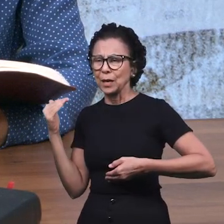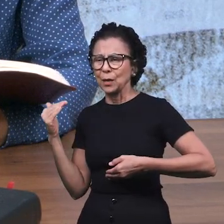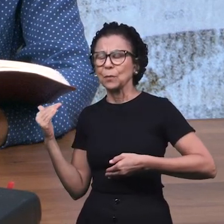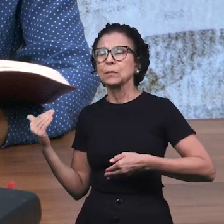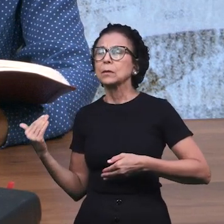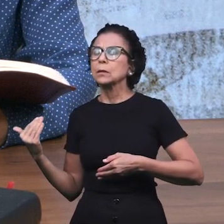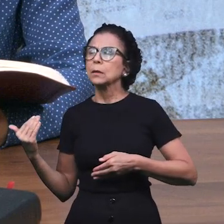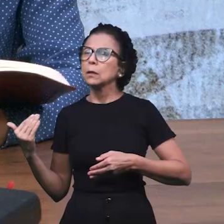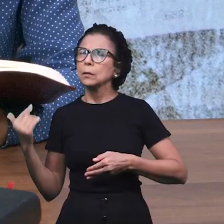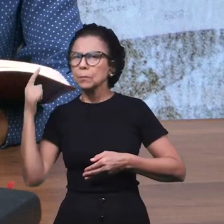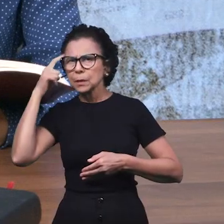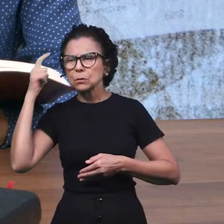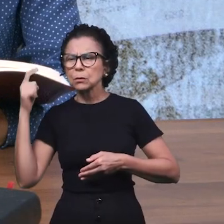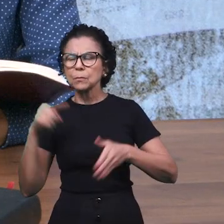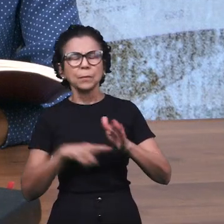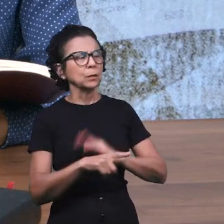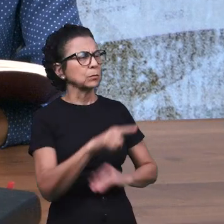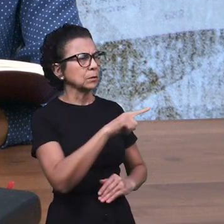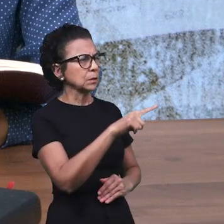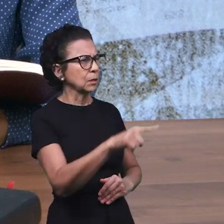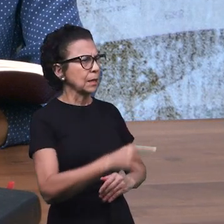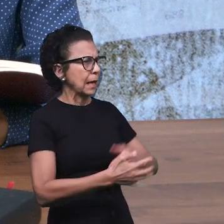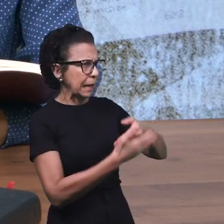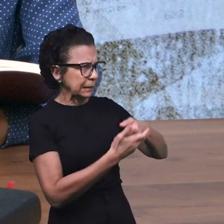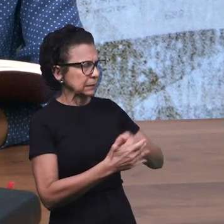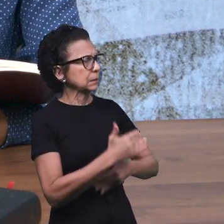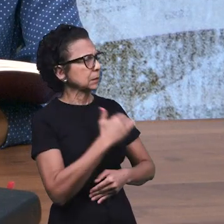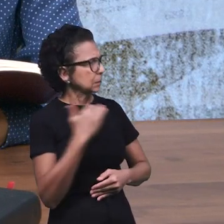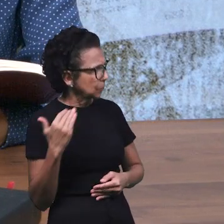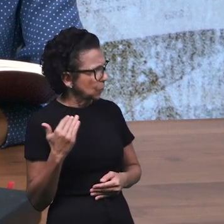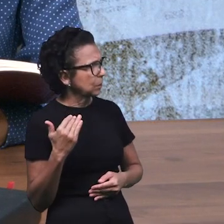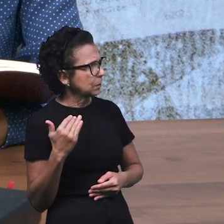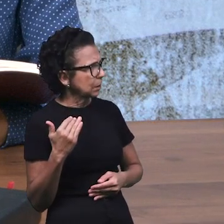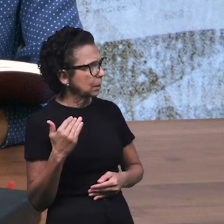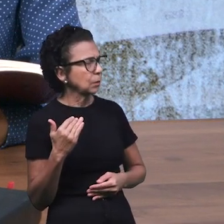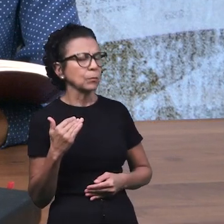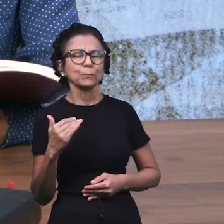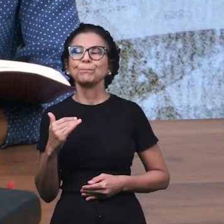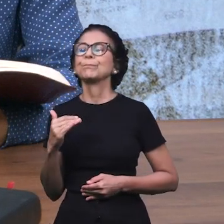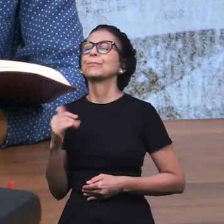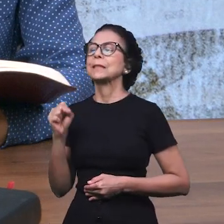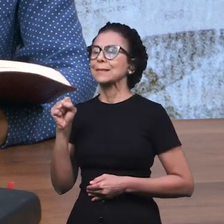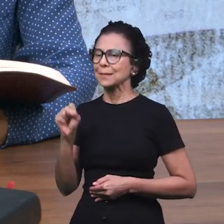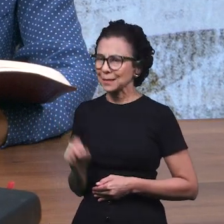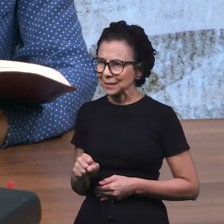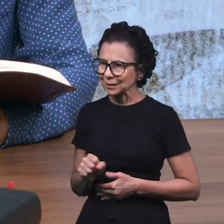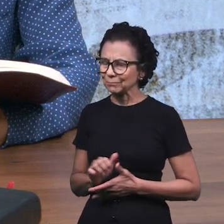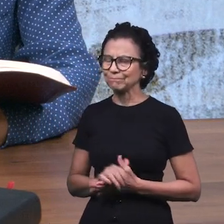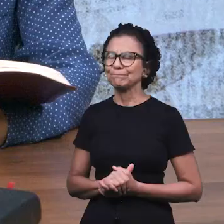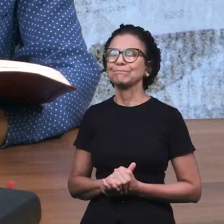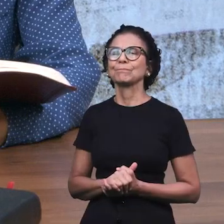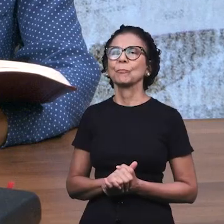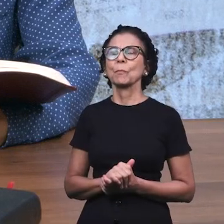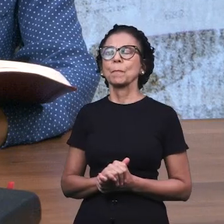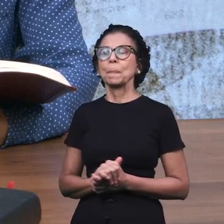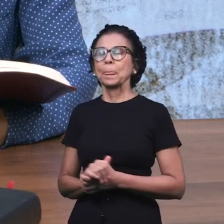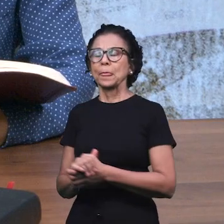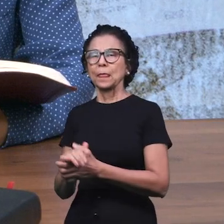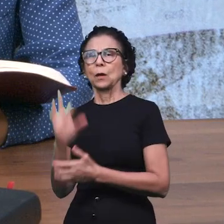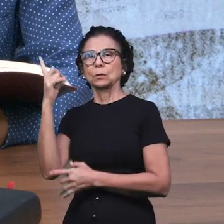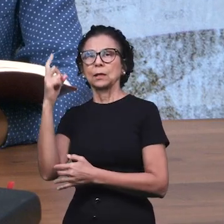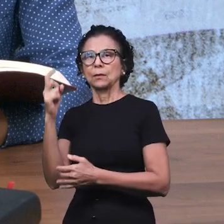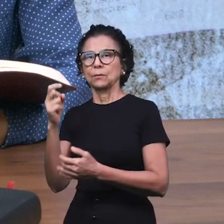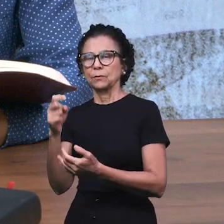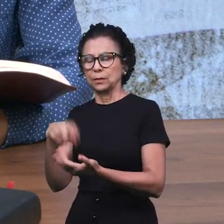morta a criança? E eles disseram: é morta. Então Davi se levantou da